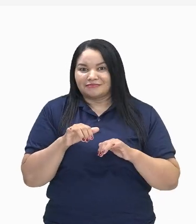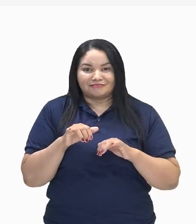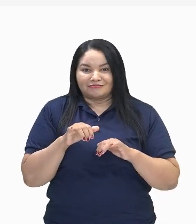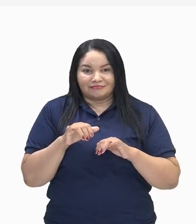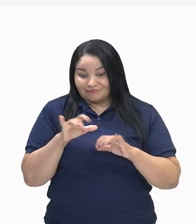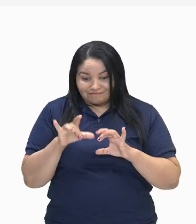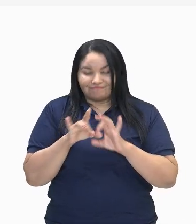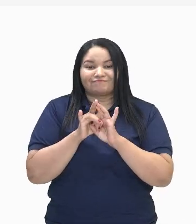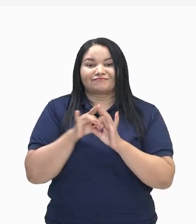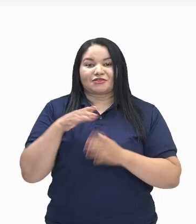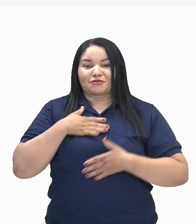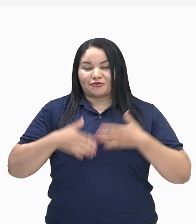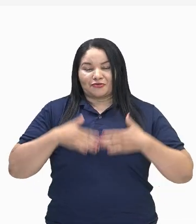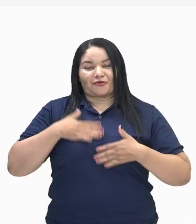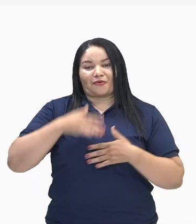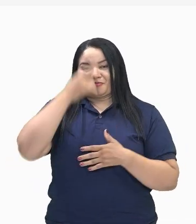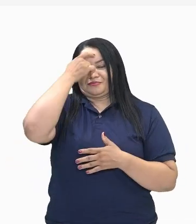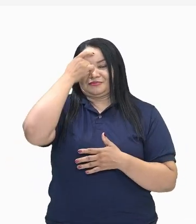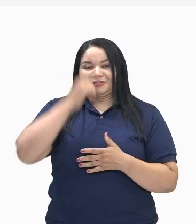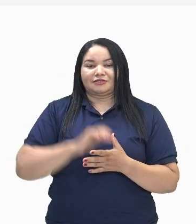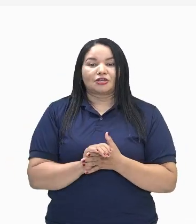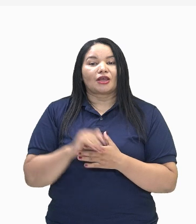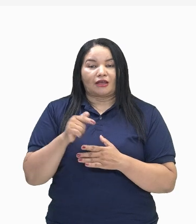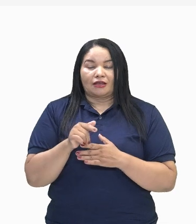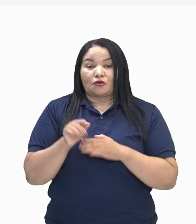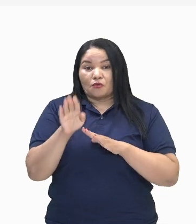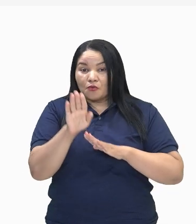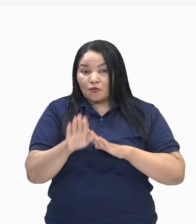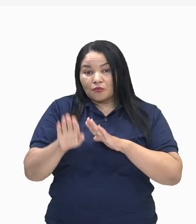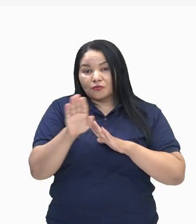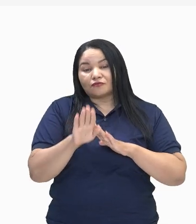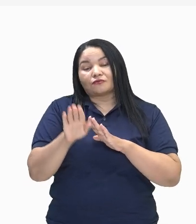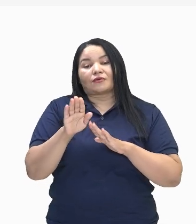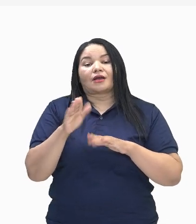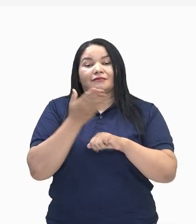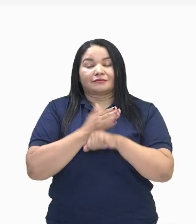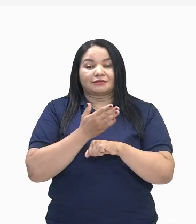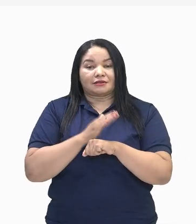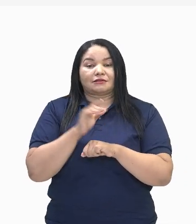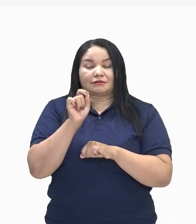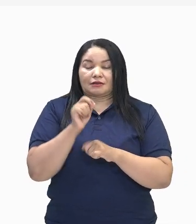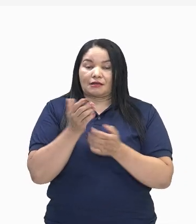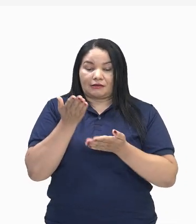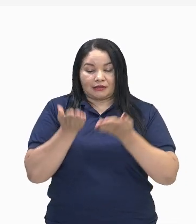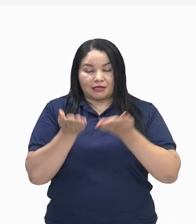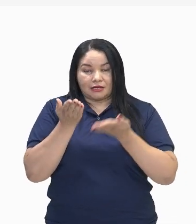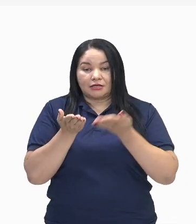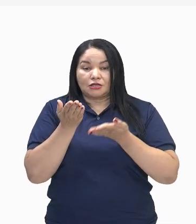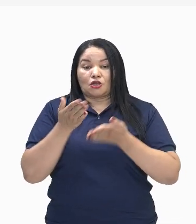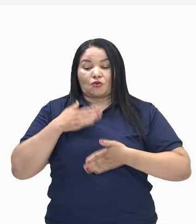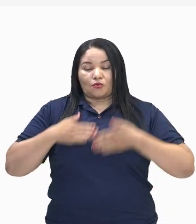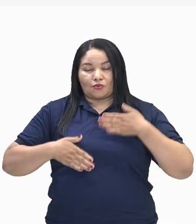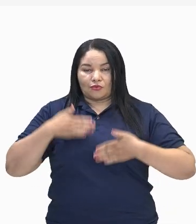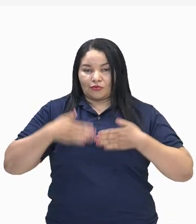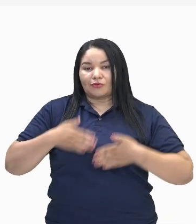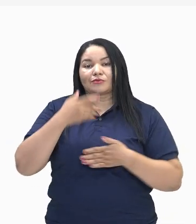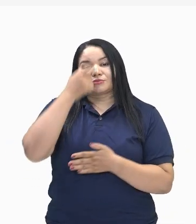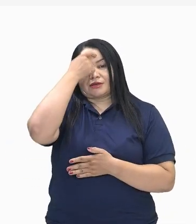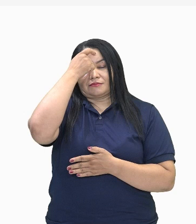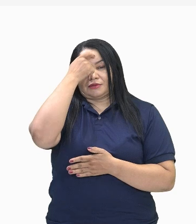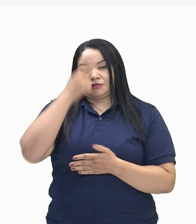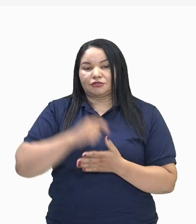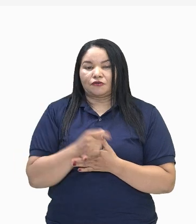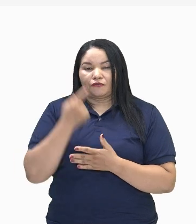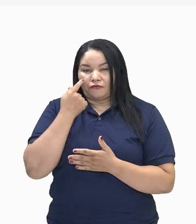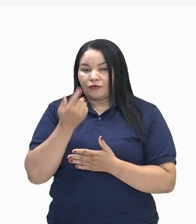e mente. Lembrem-se que o Kung Fu ele trabalha a questão do equilíbrio, né, entre corpo e mente. Então, olha só,